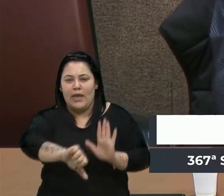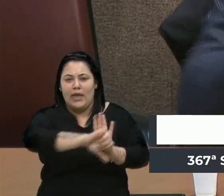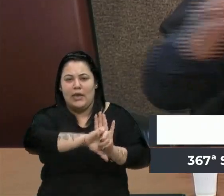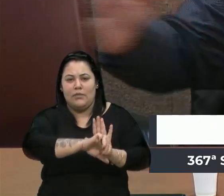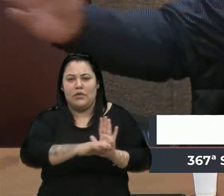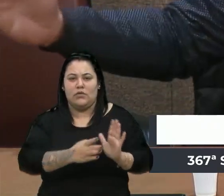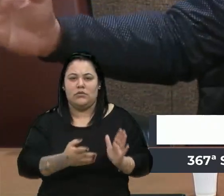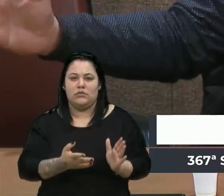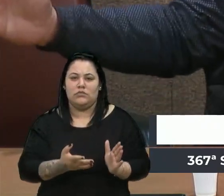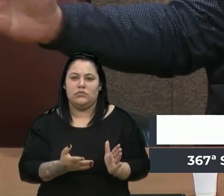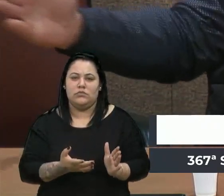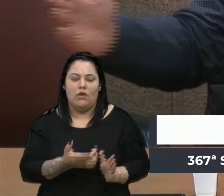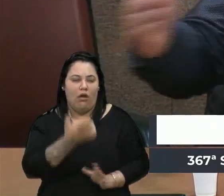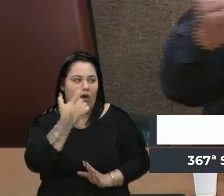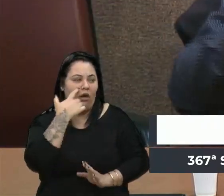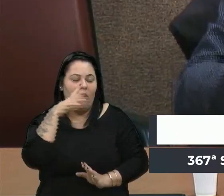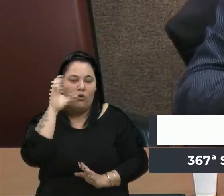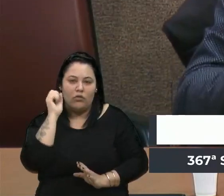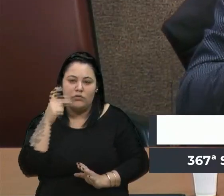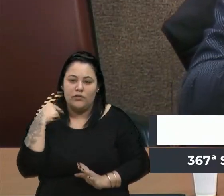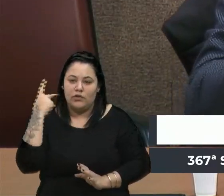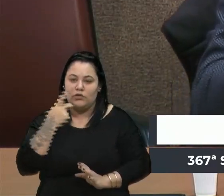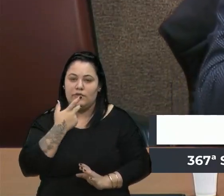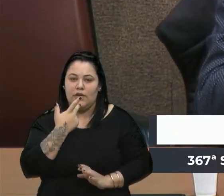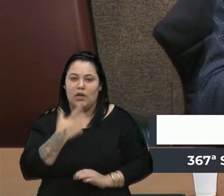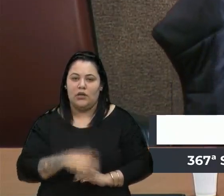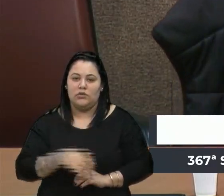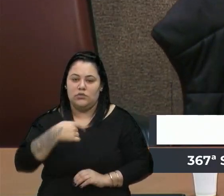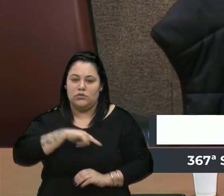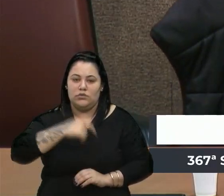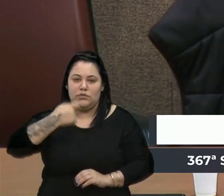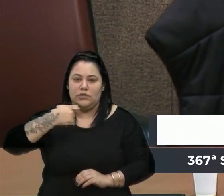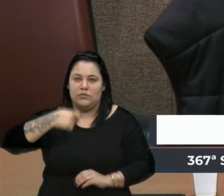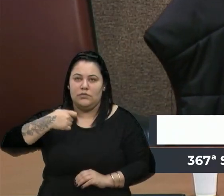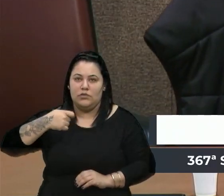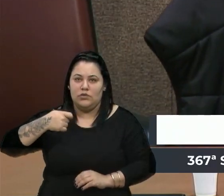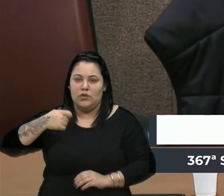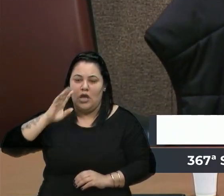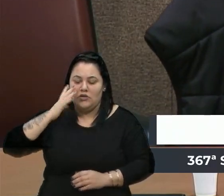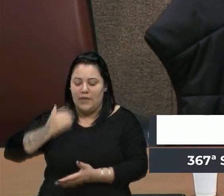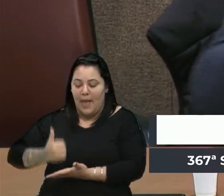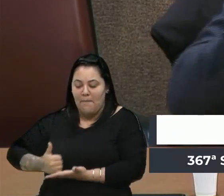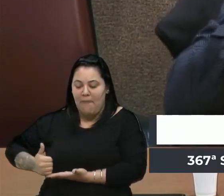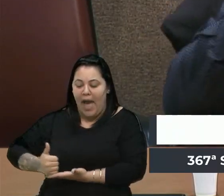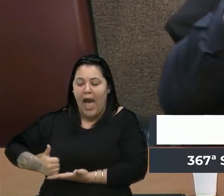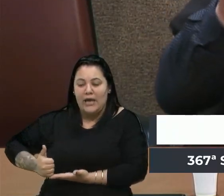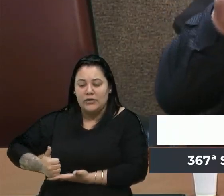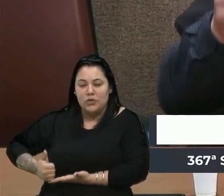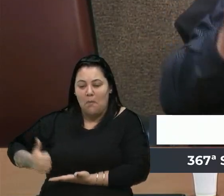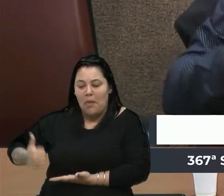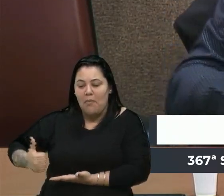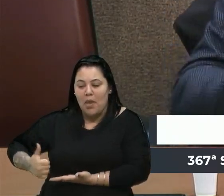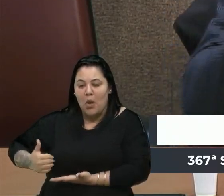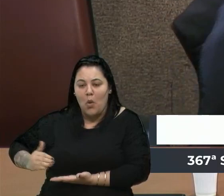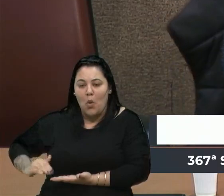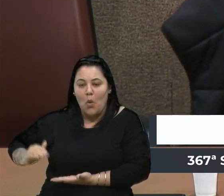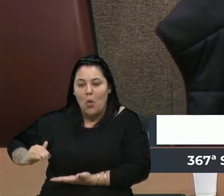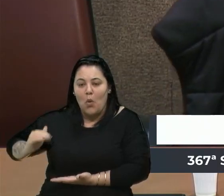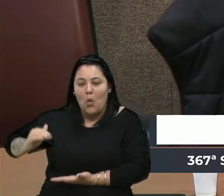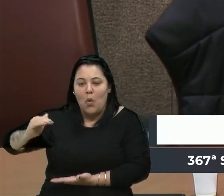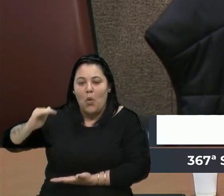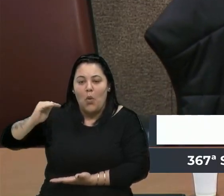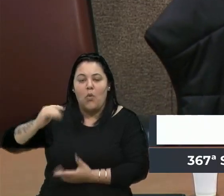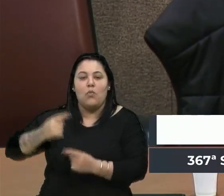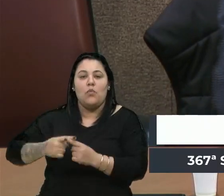Ora, eu ouço vereadores aqui dizer que a gente tem que resolver na base, a gente tem que resolver o